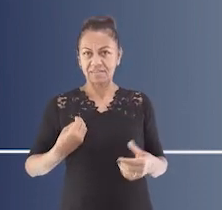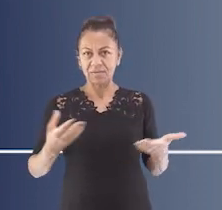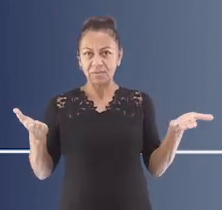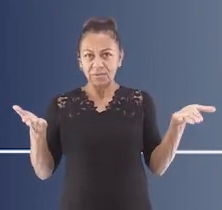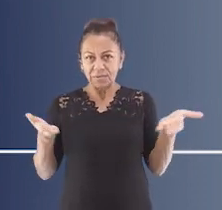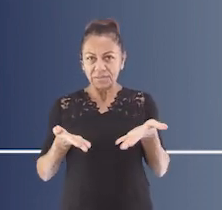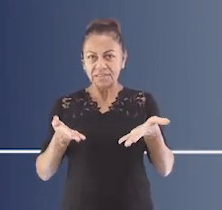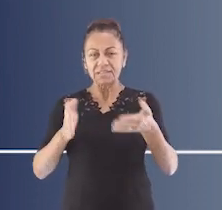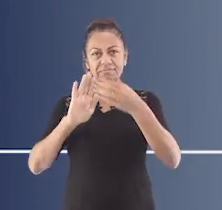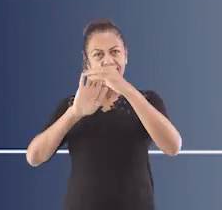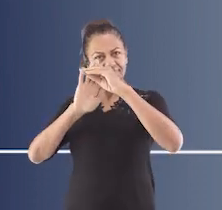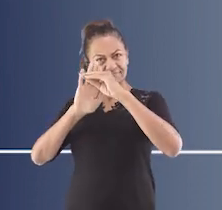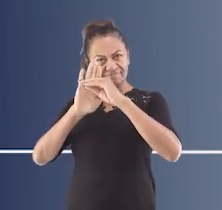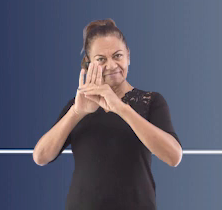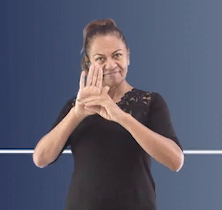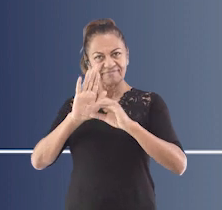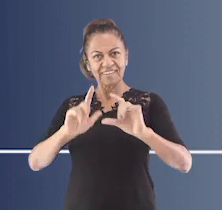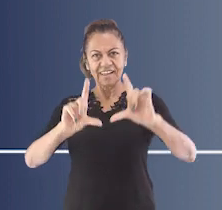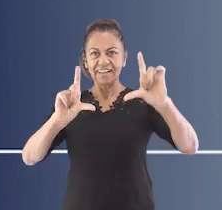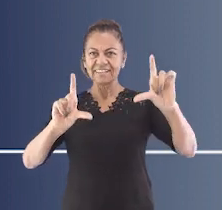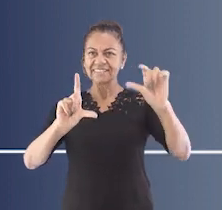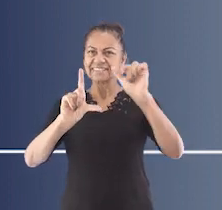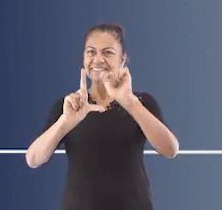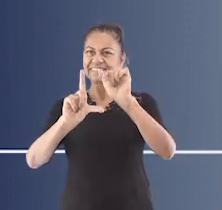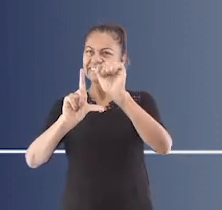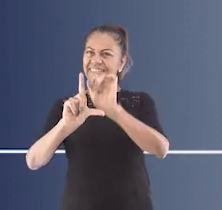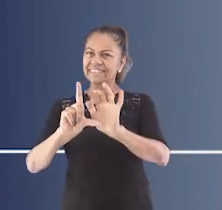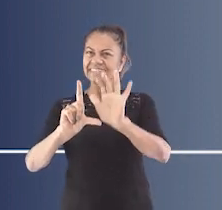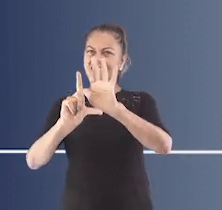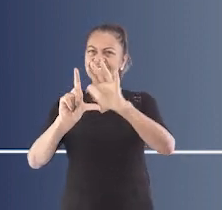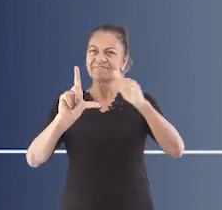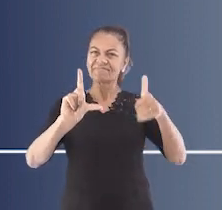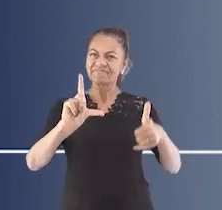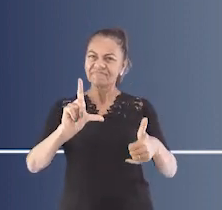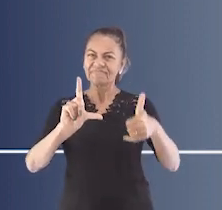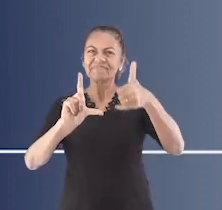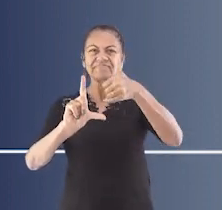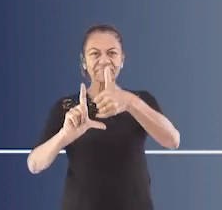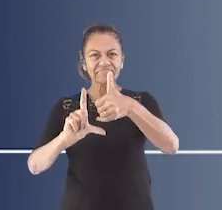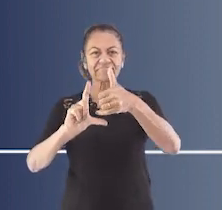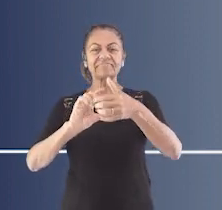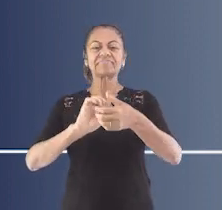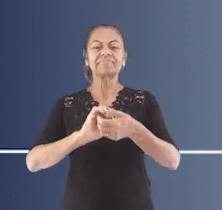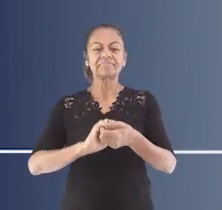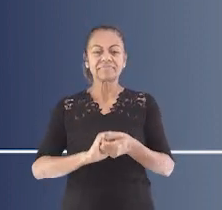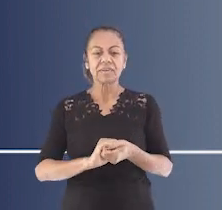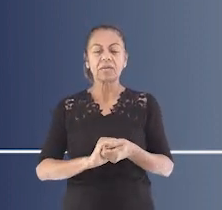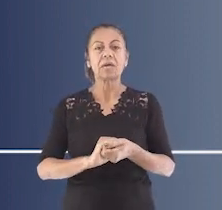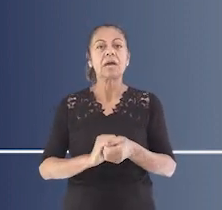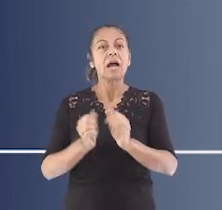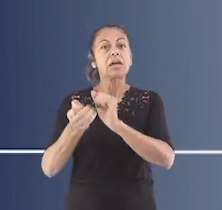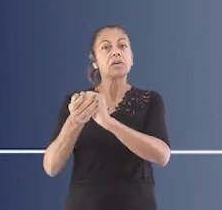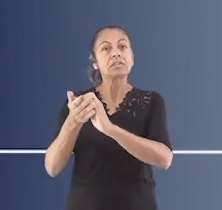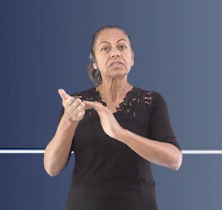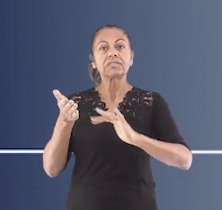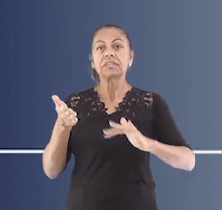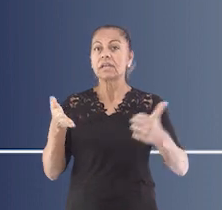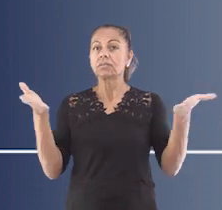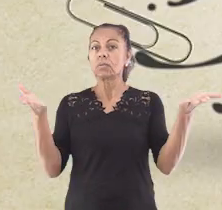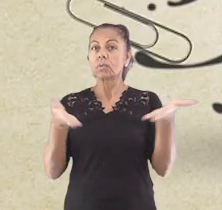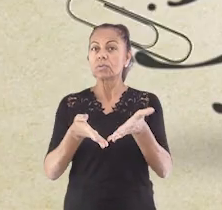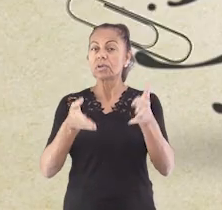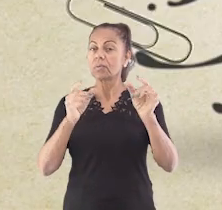estão participando da nossa aula, não esqueçam de registrar a sua presença, que aparece aqui no QR Code. É super